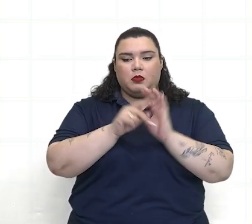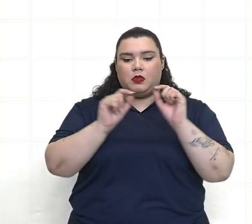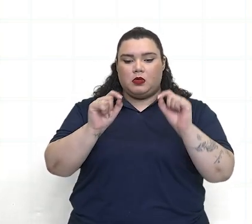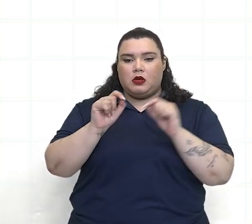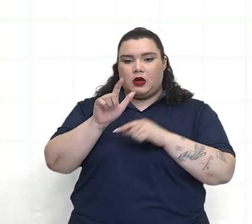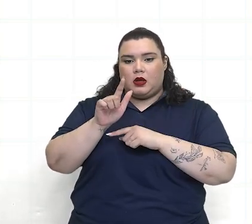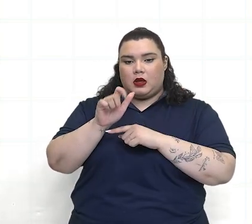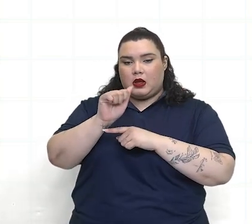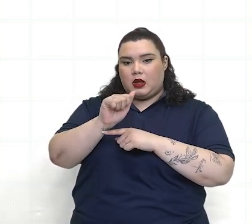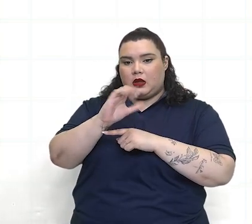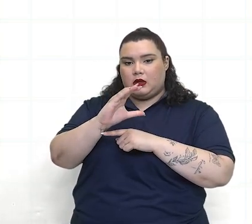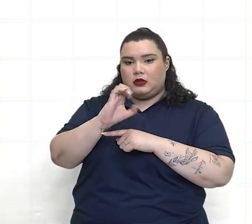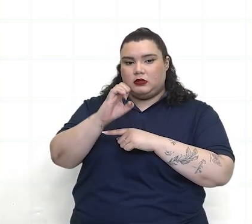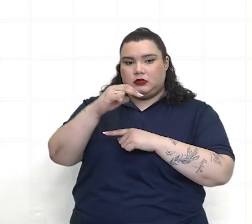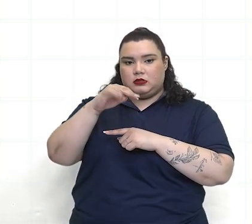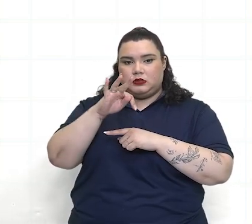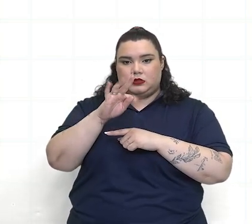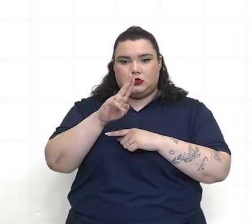acentuação